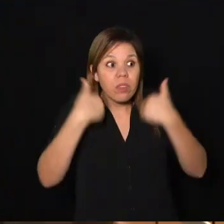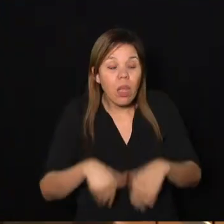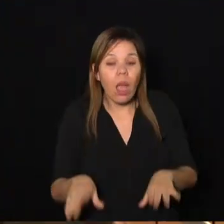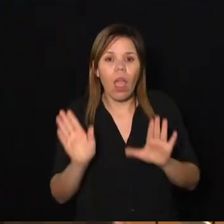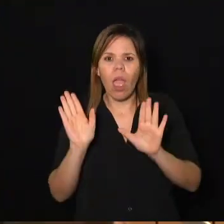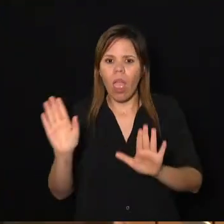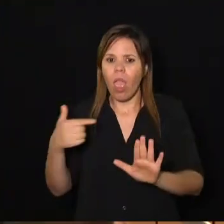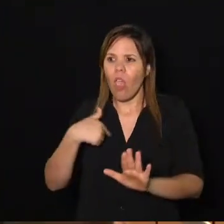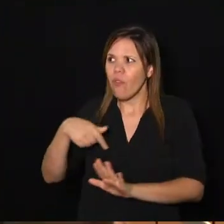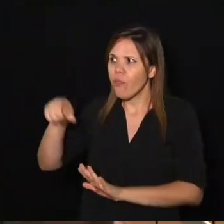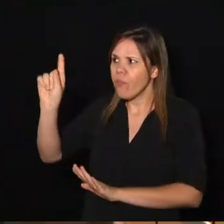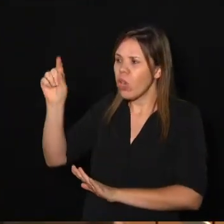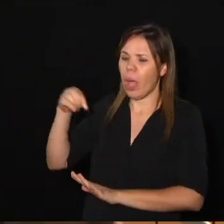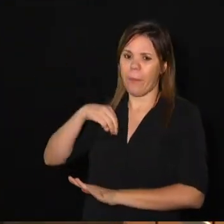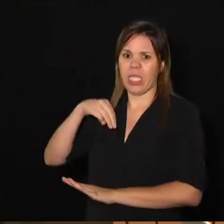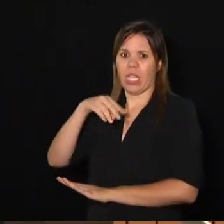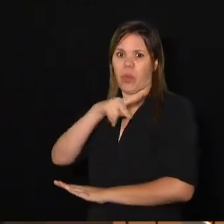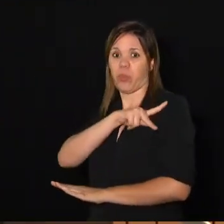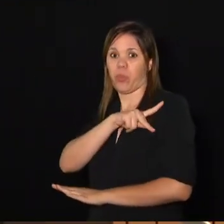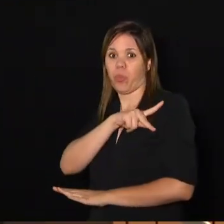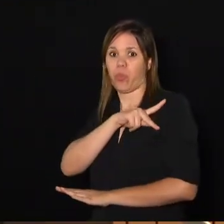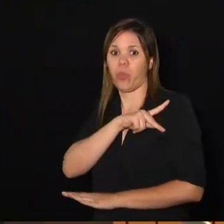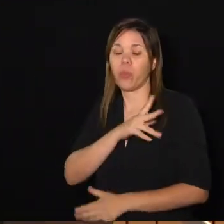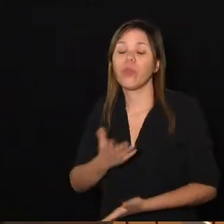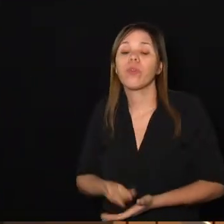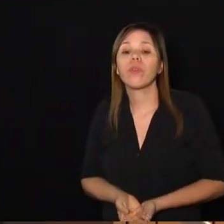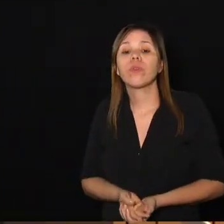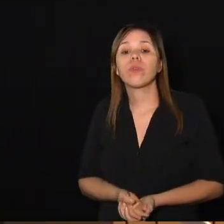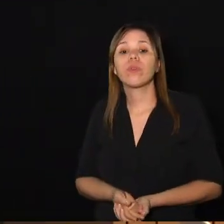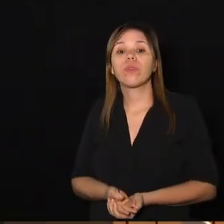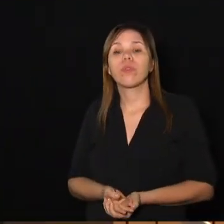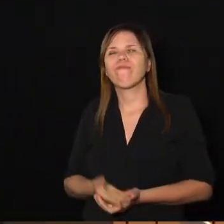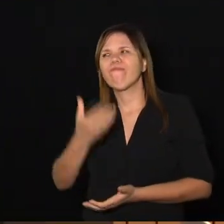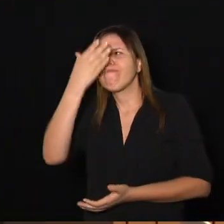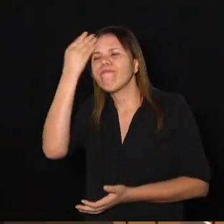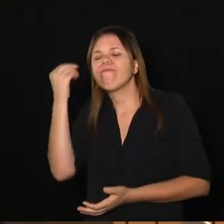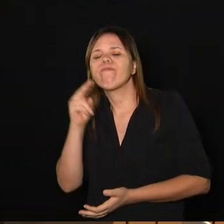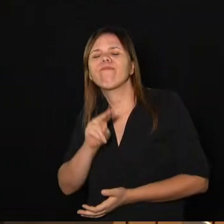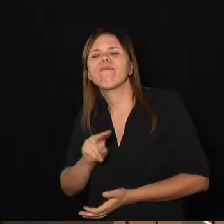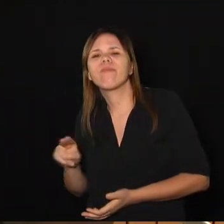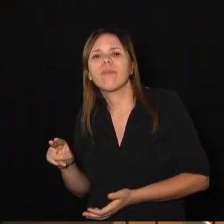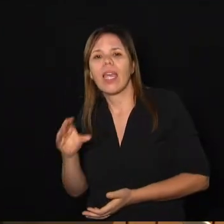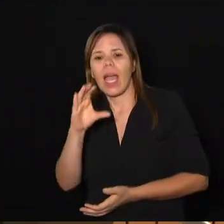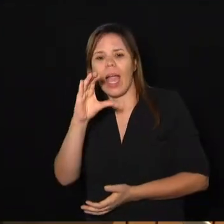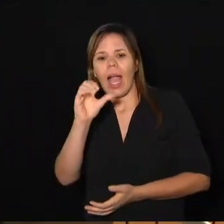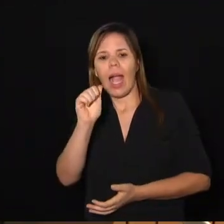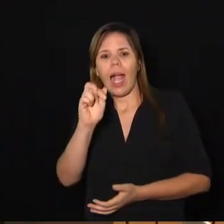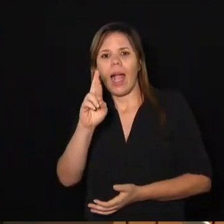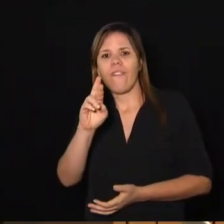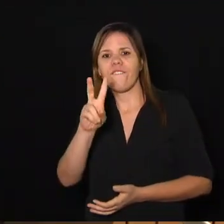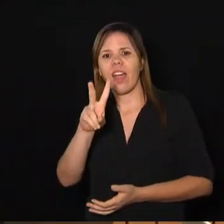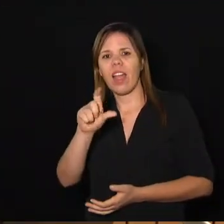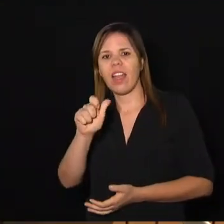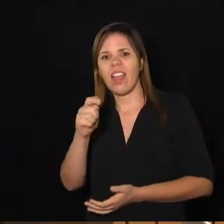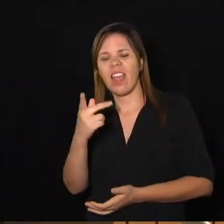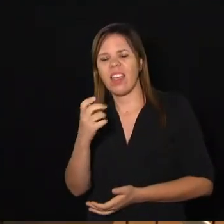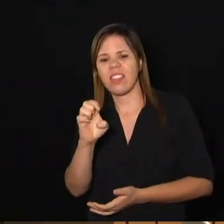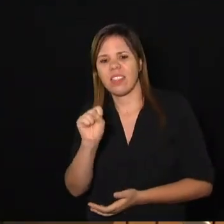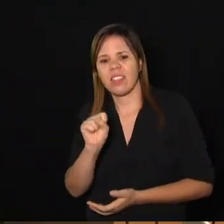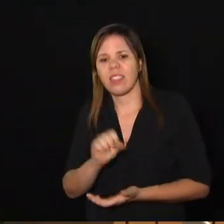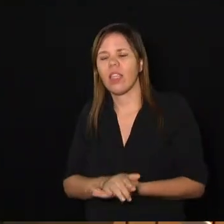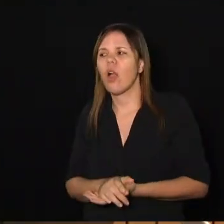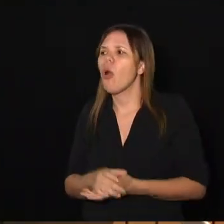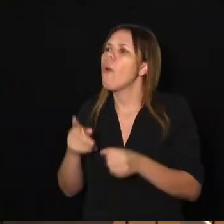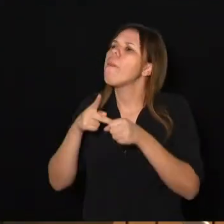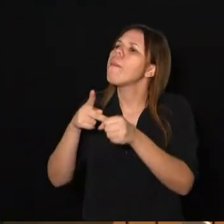na procuradora aqui no Ministério Público e o eu esqueci o nome é Carvalhais eu acho que é o sobrenome dele o promotor disse